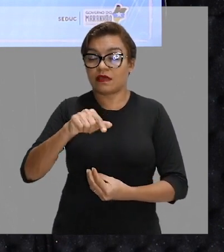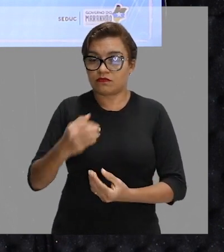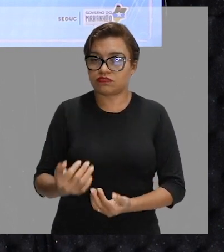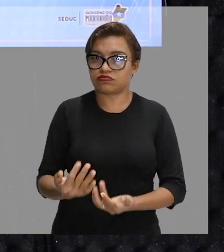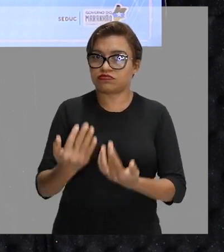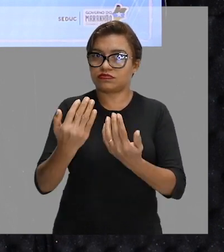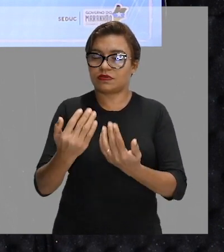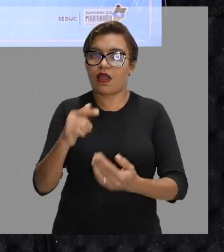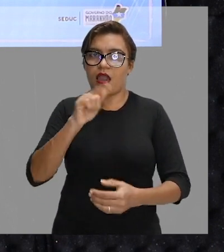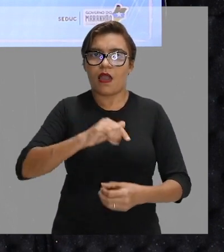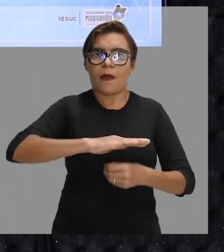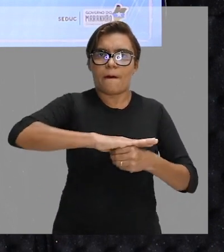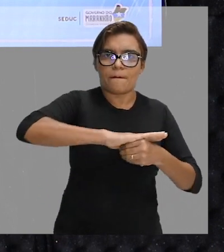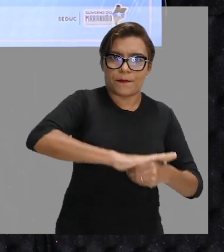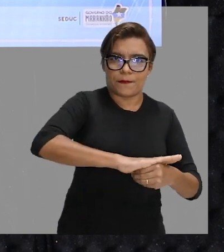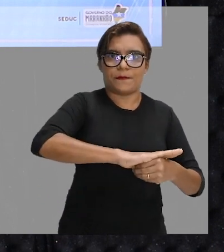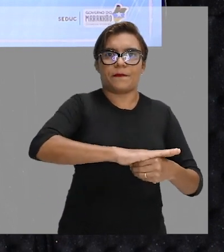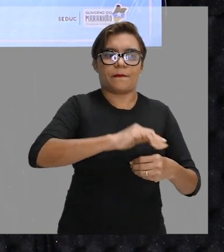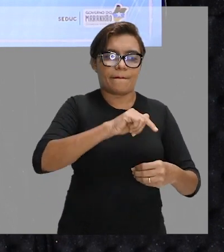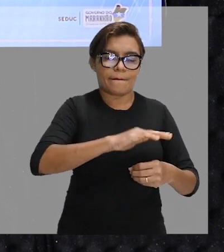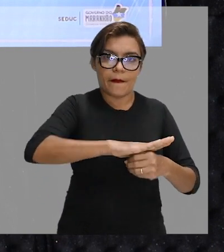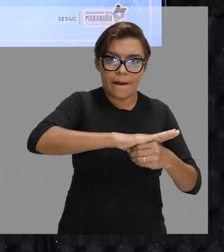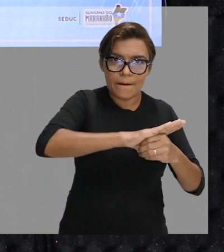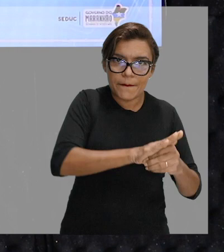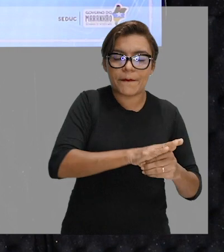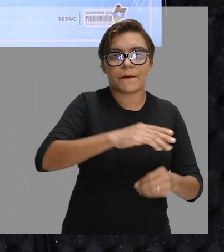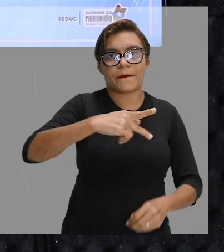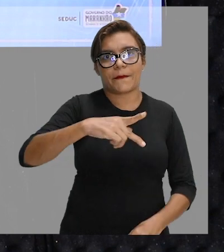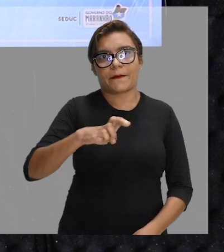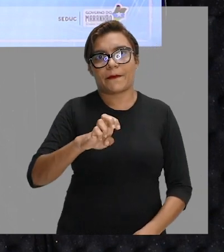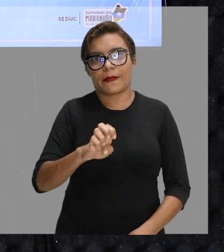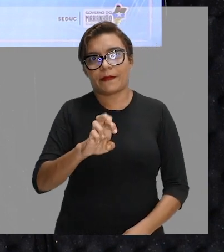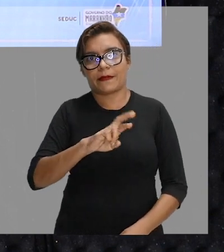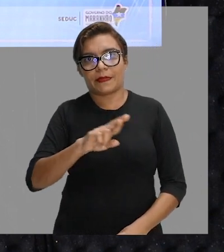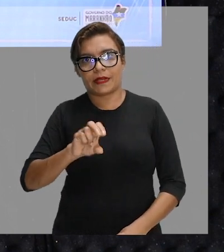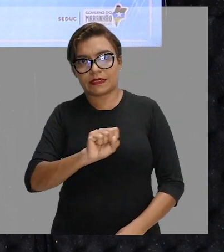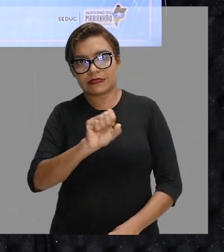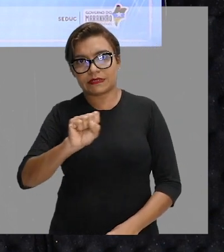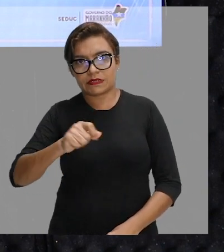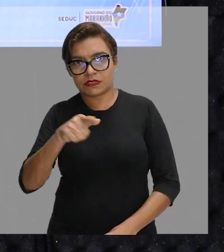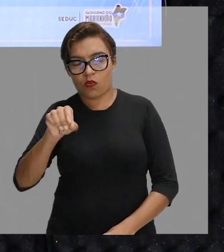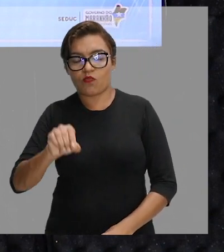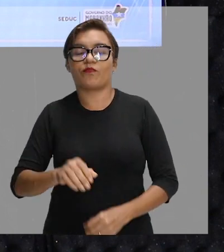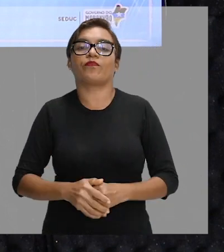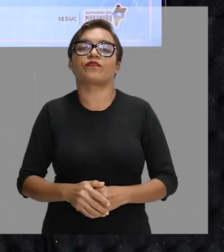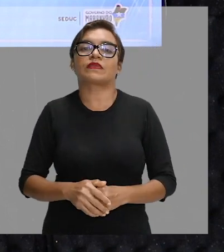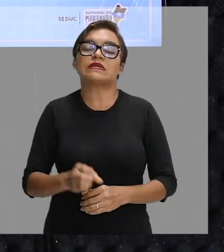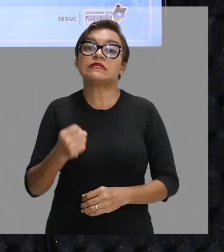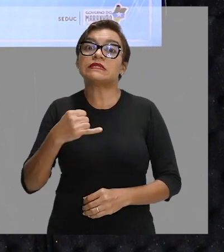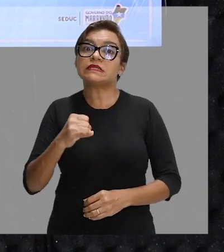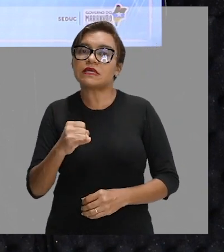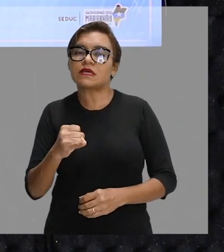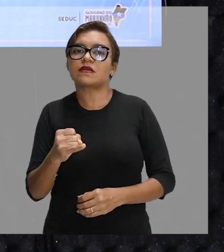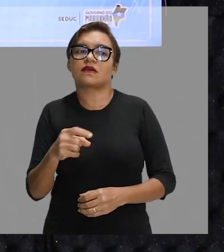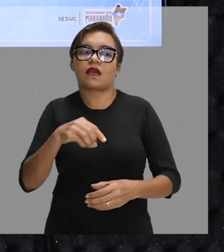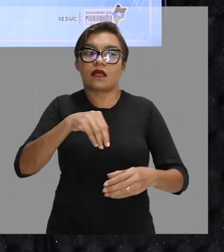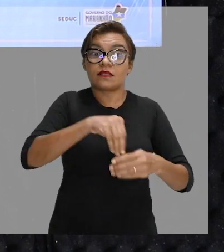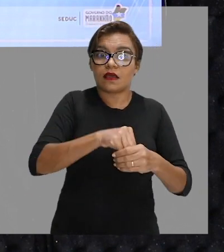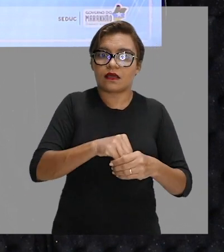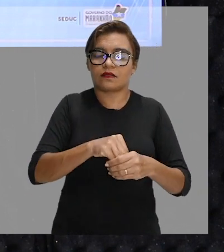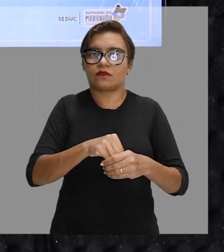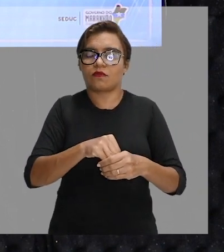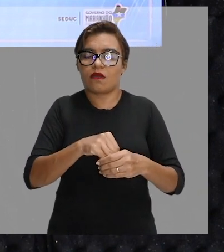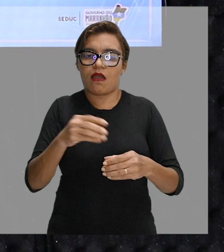uma pressão, certo? Quando a gente adiciona um soluto não volátil, ou seja,